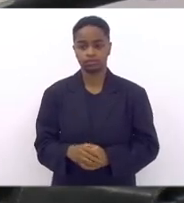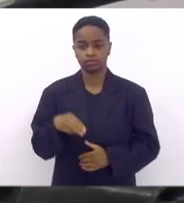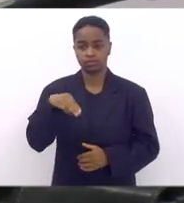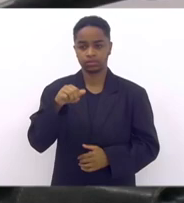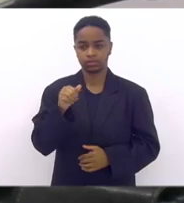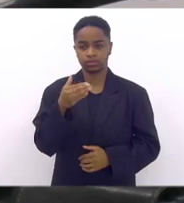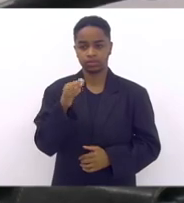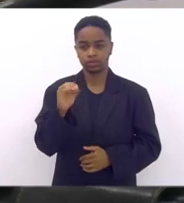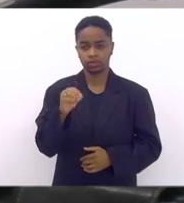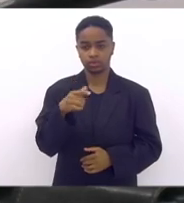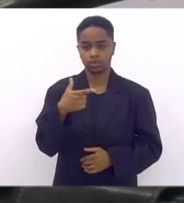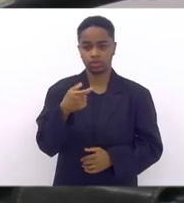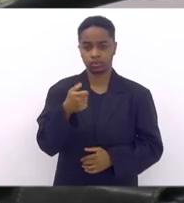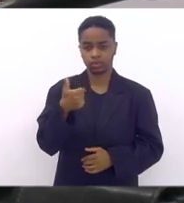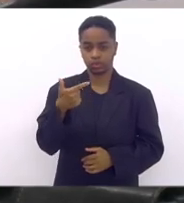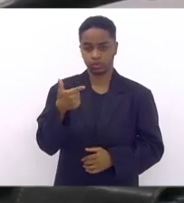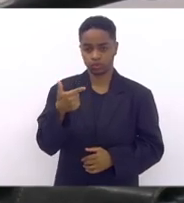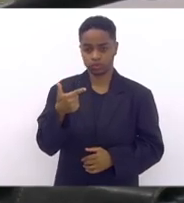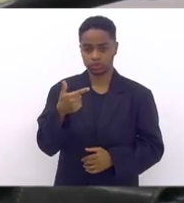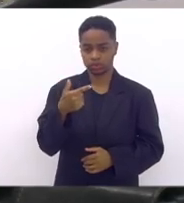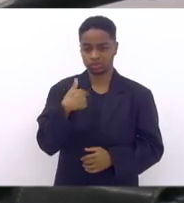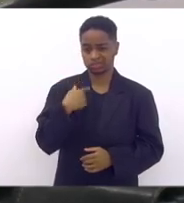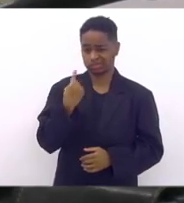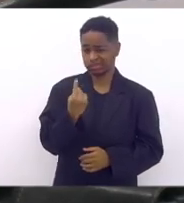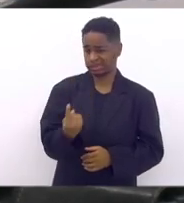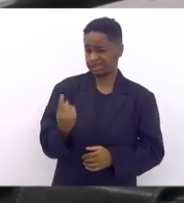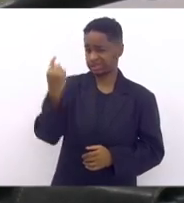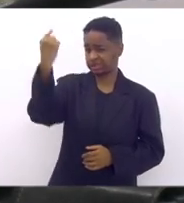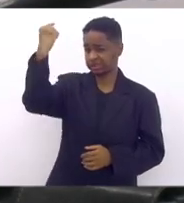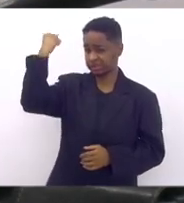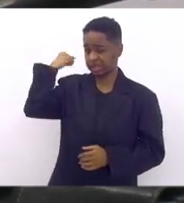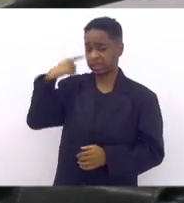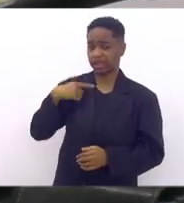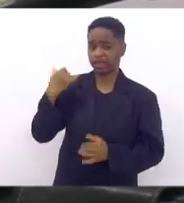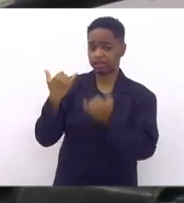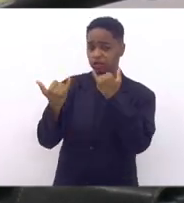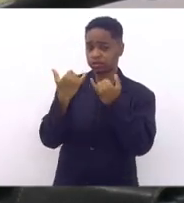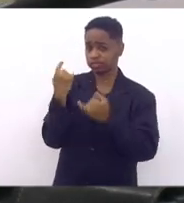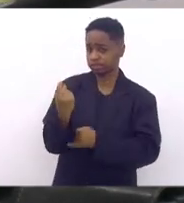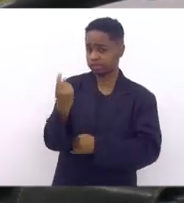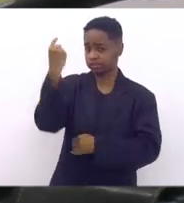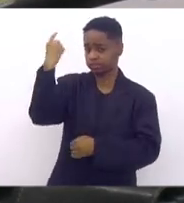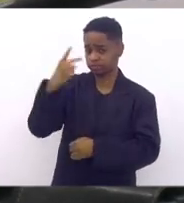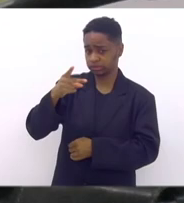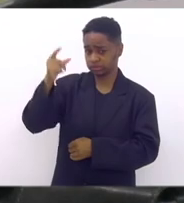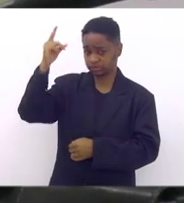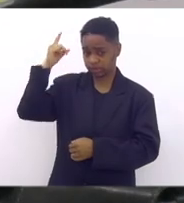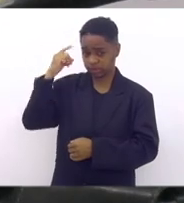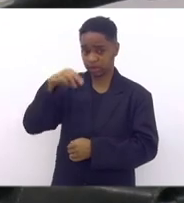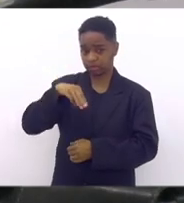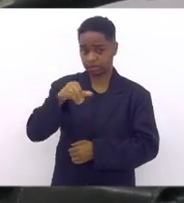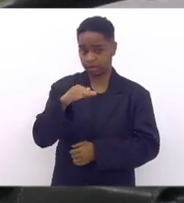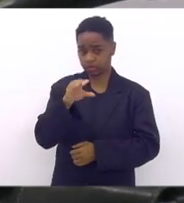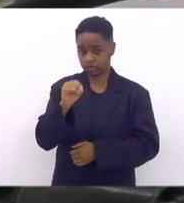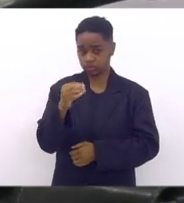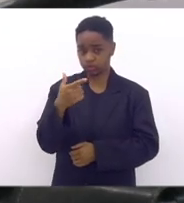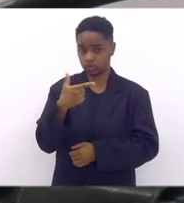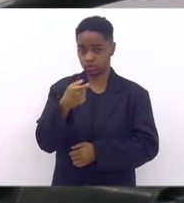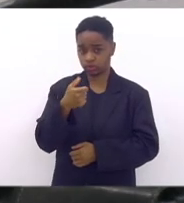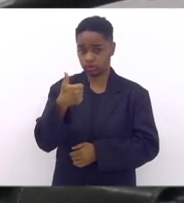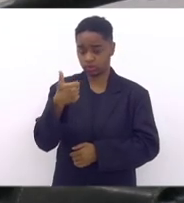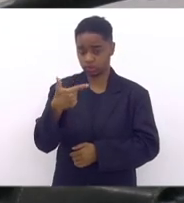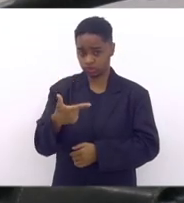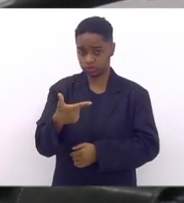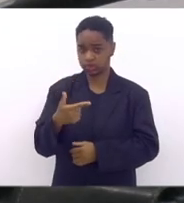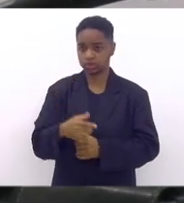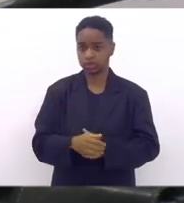2012 eu vou puxar lá atrás tá pegando todas as informações que vem lá de trás em março de 2012 mais de 10 anos atrás